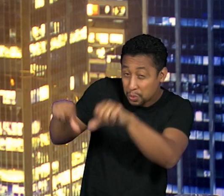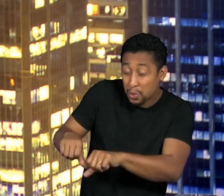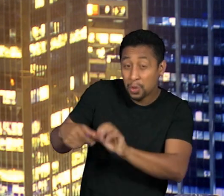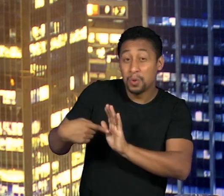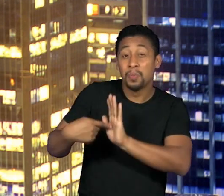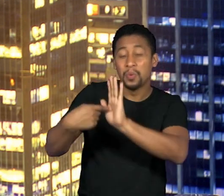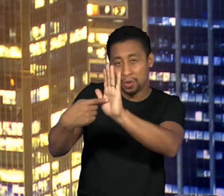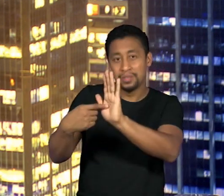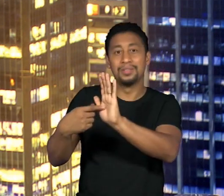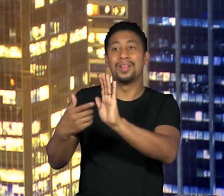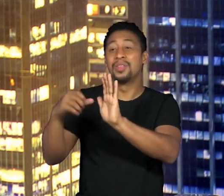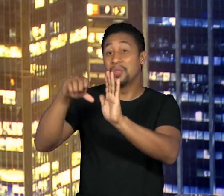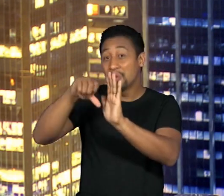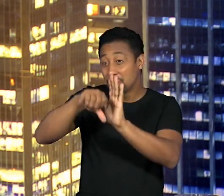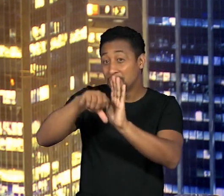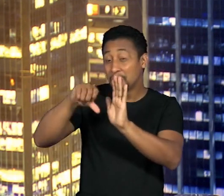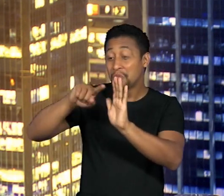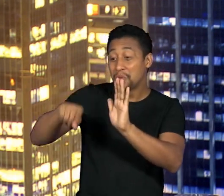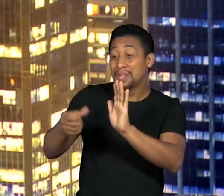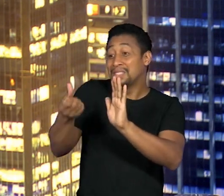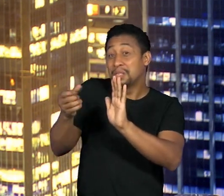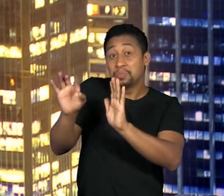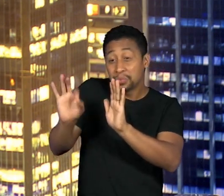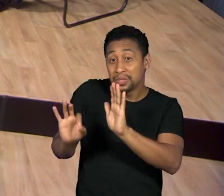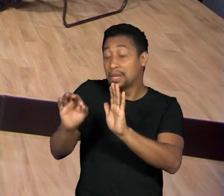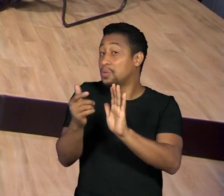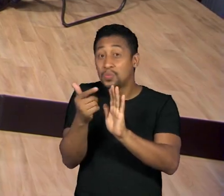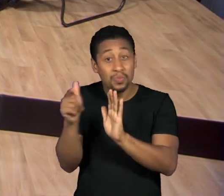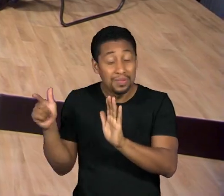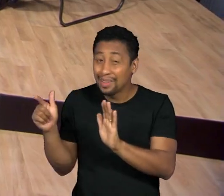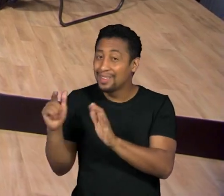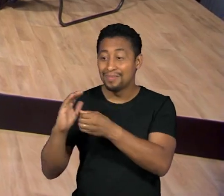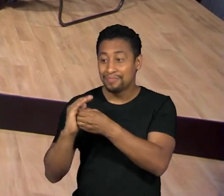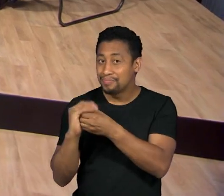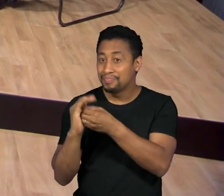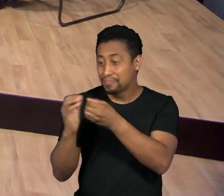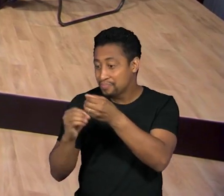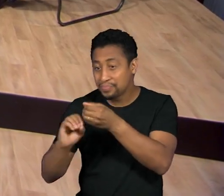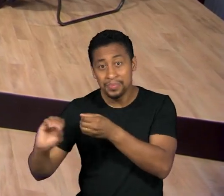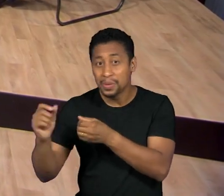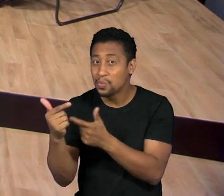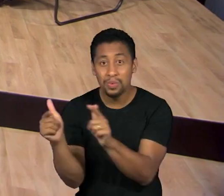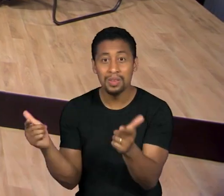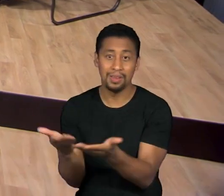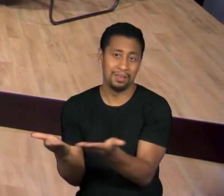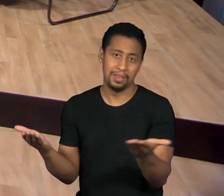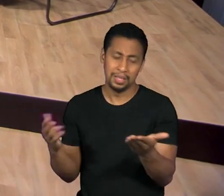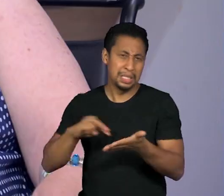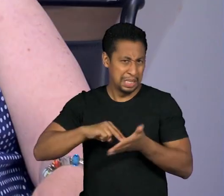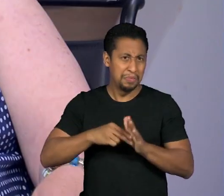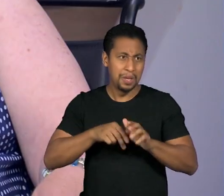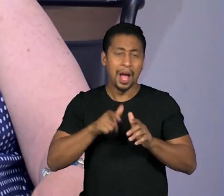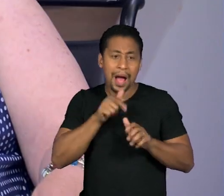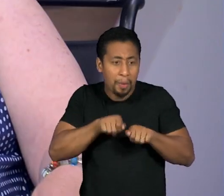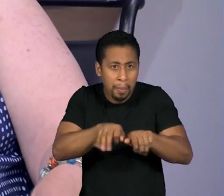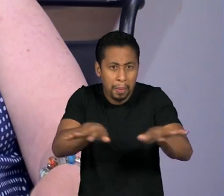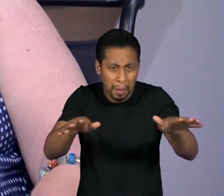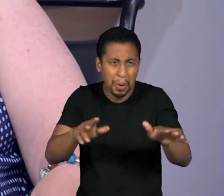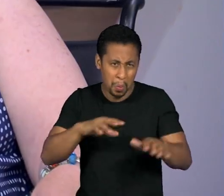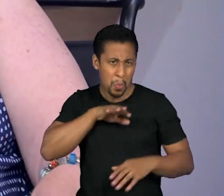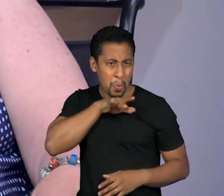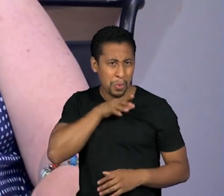79,6% da população. Quer dizer, é claro que há também uma má distribuição, não é, professora?